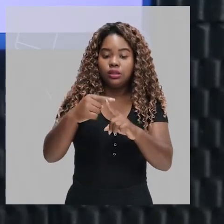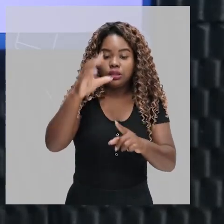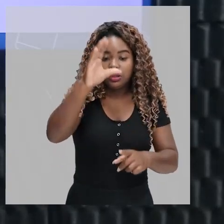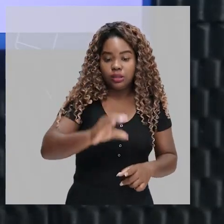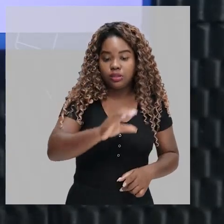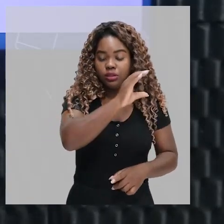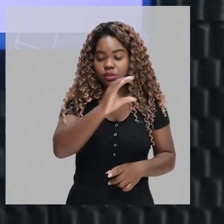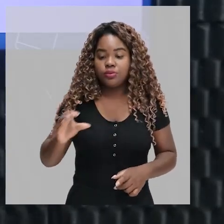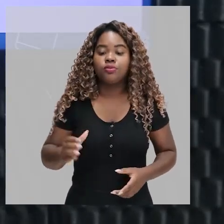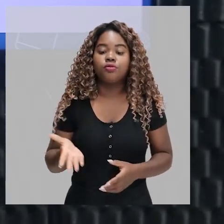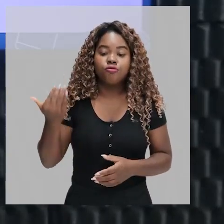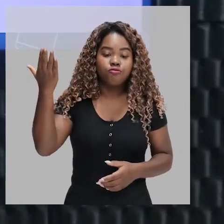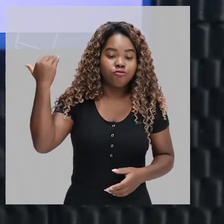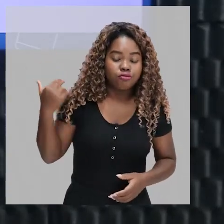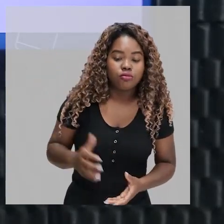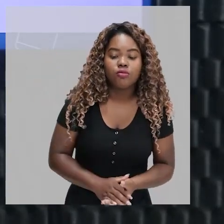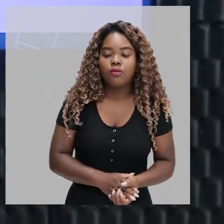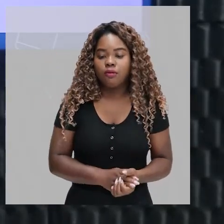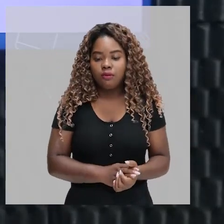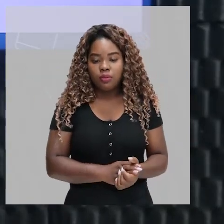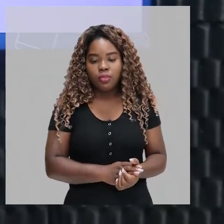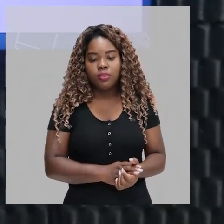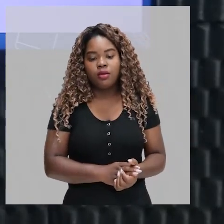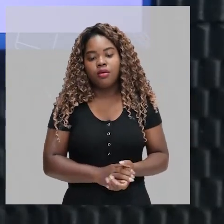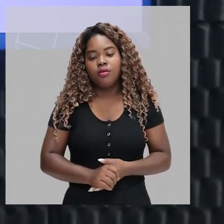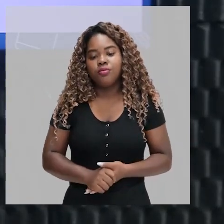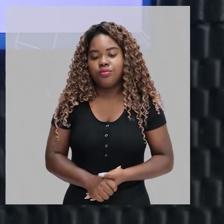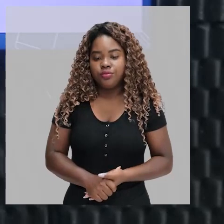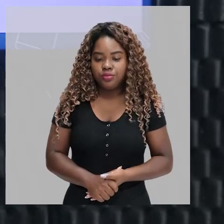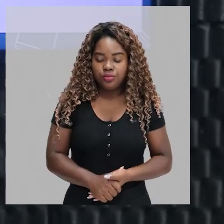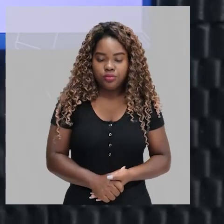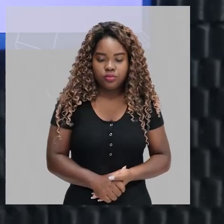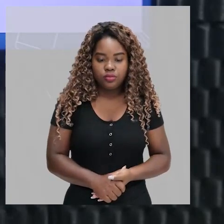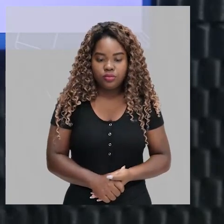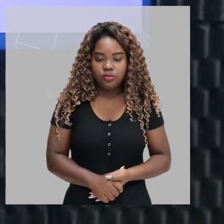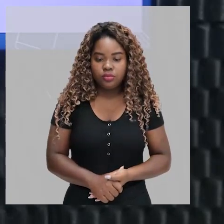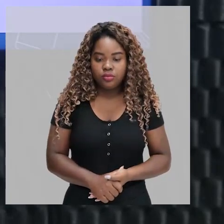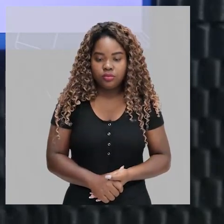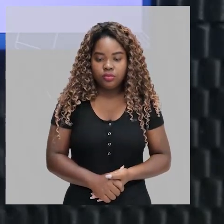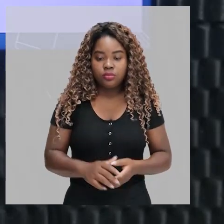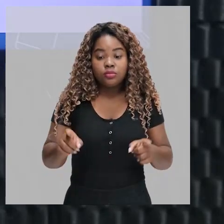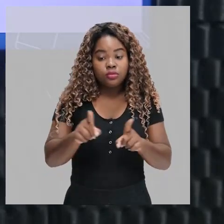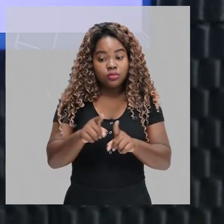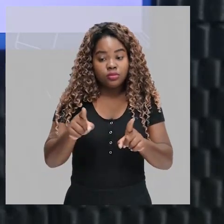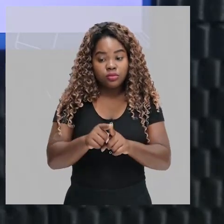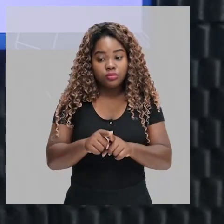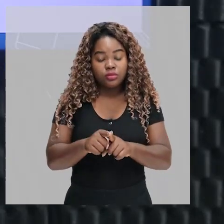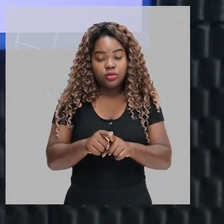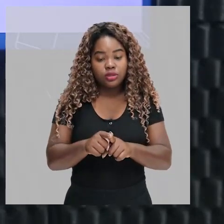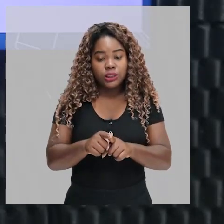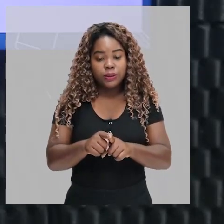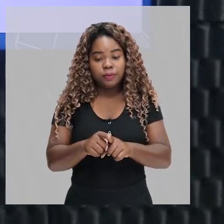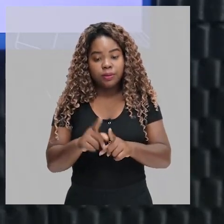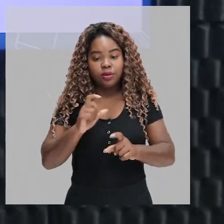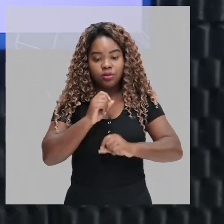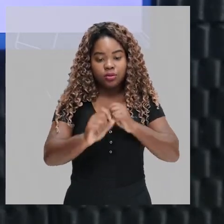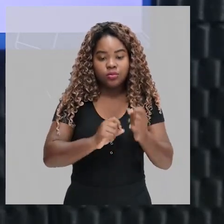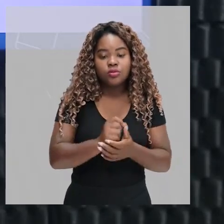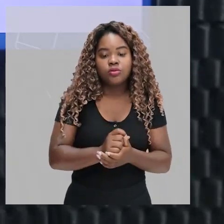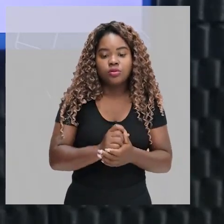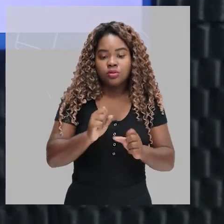na época tá E os déspotas do antigo regime foram ideias iluministas que